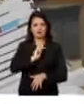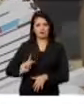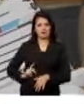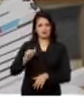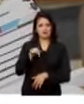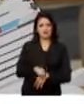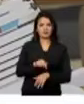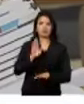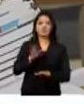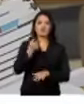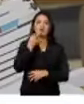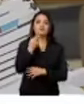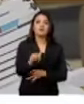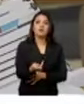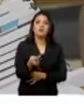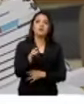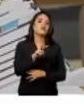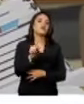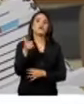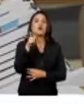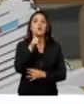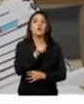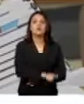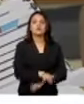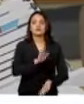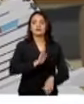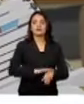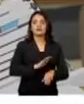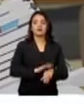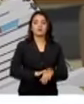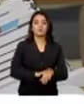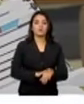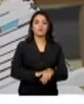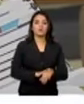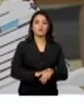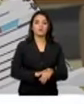que alcançaríamos o tempo em que